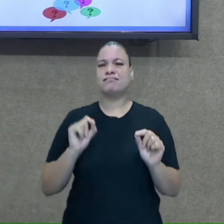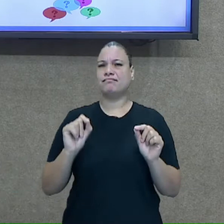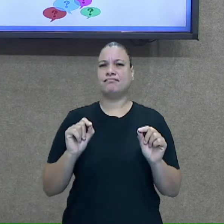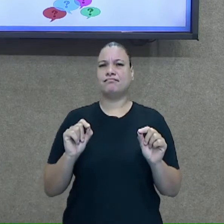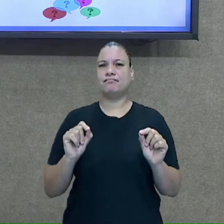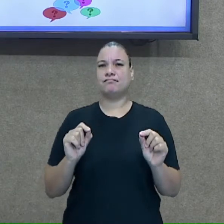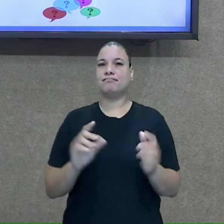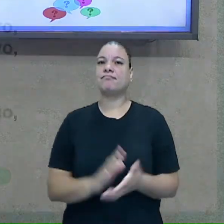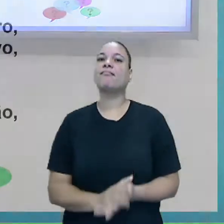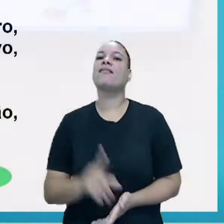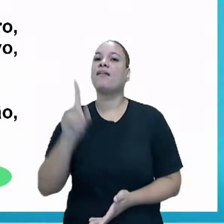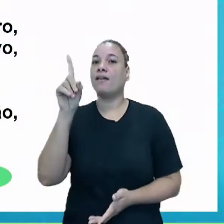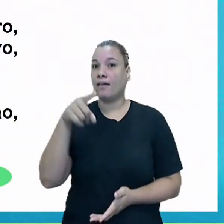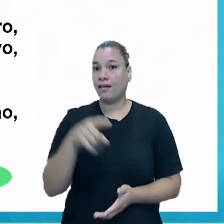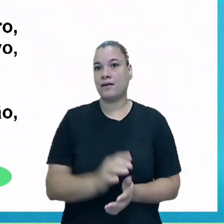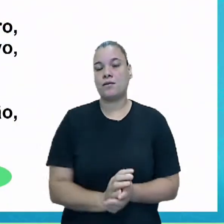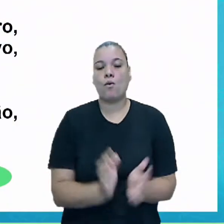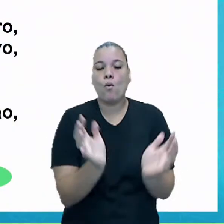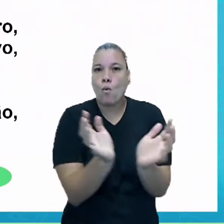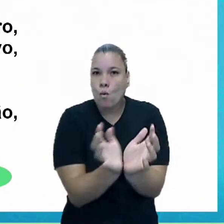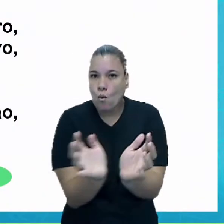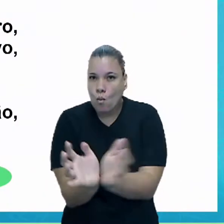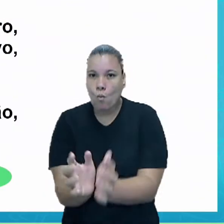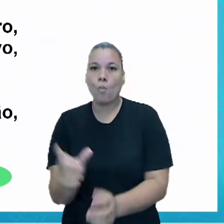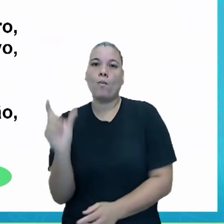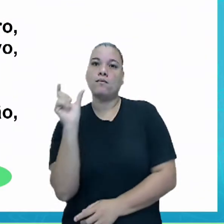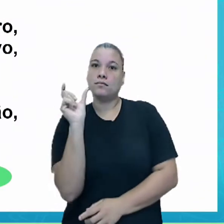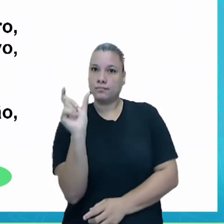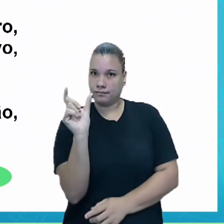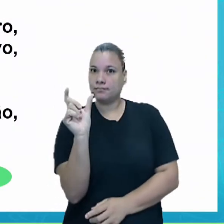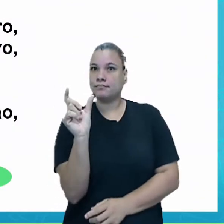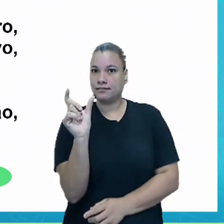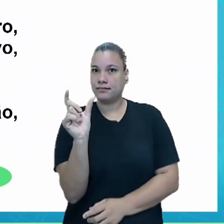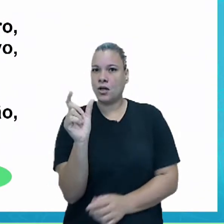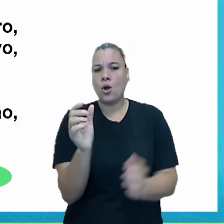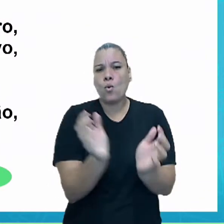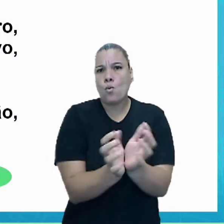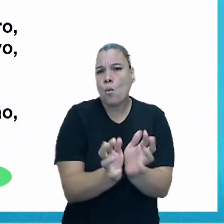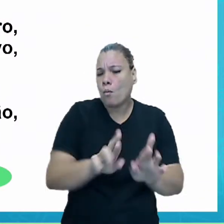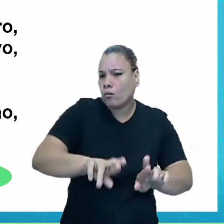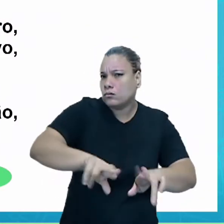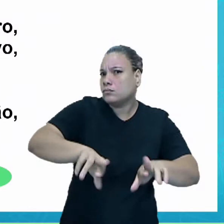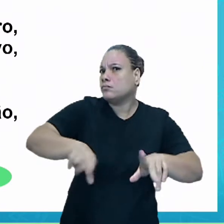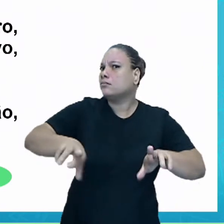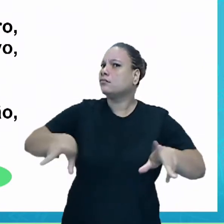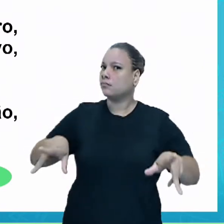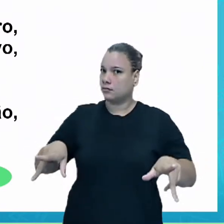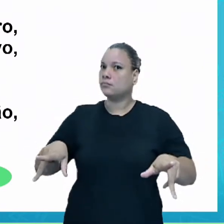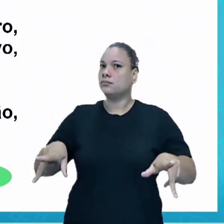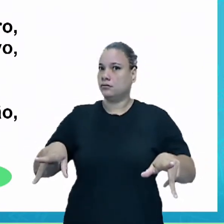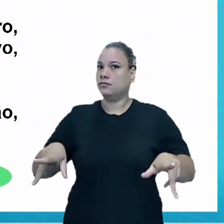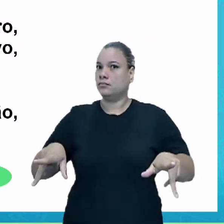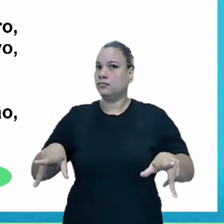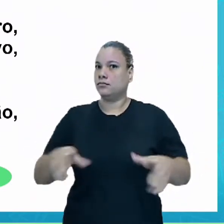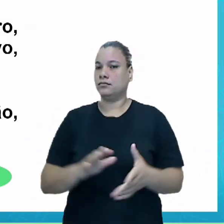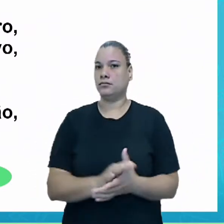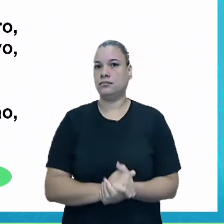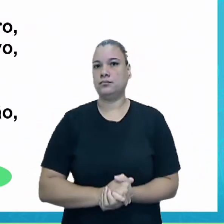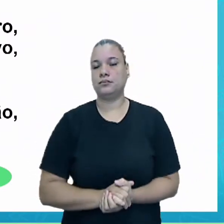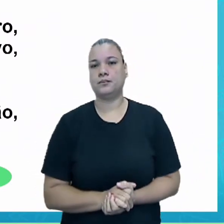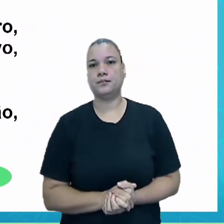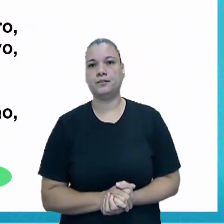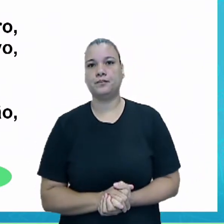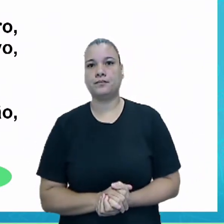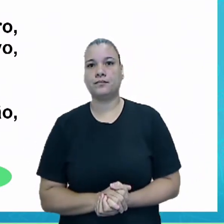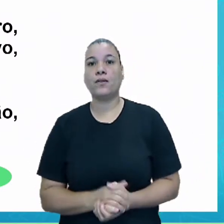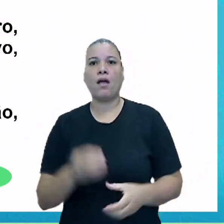gramatical é a classe das palavras, em grupos, de acordo com a sua função na língua